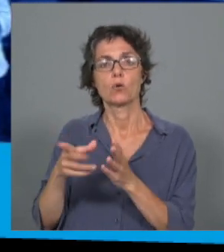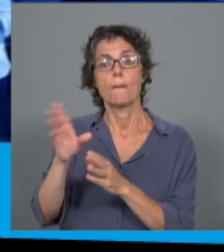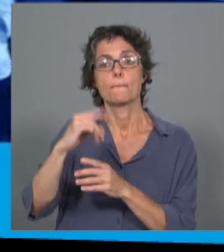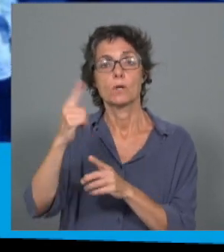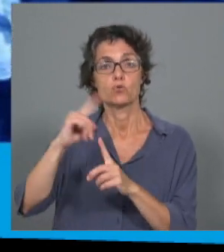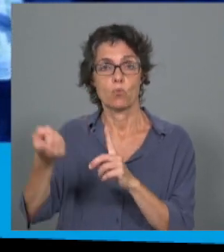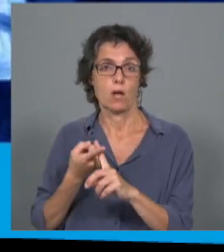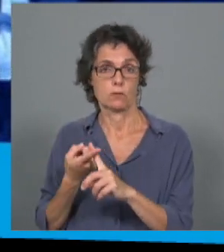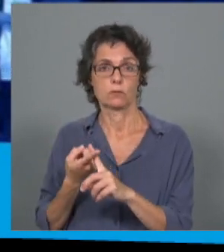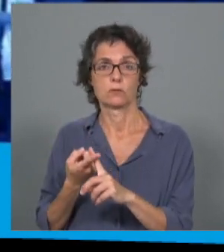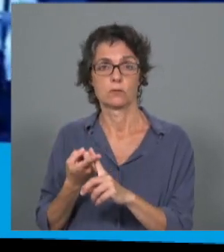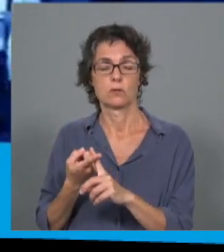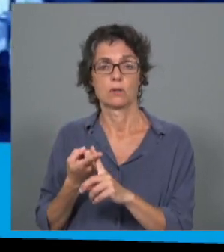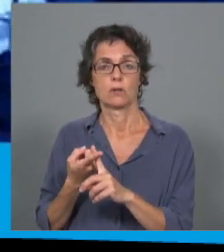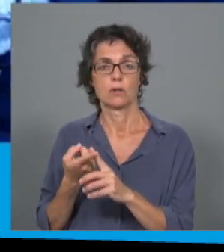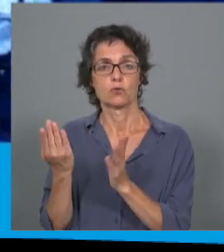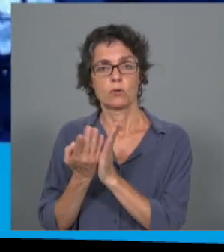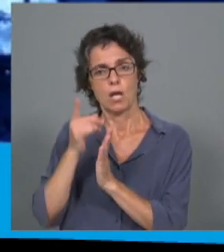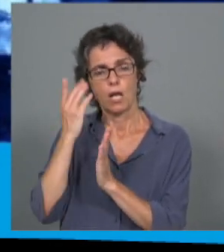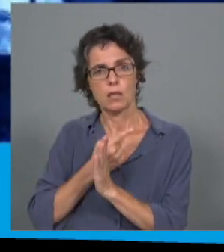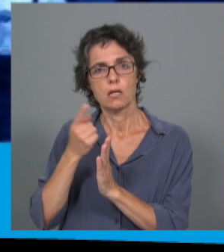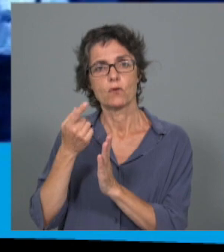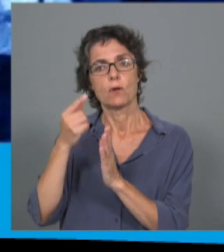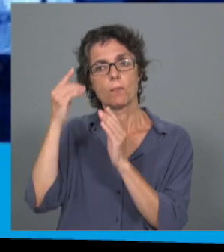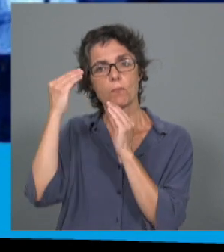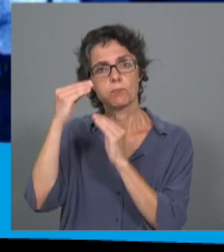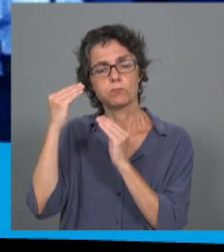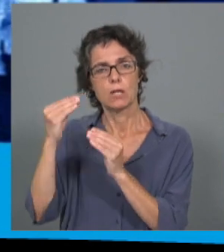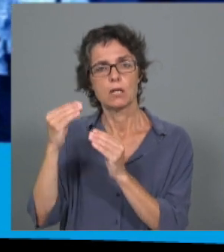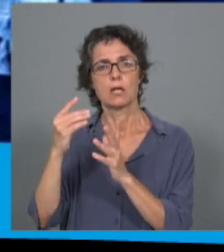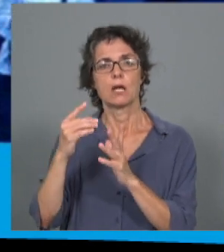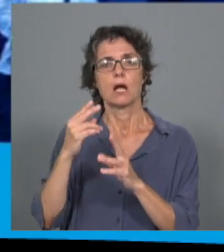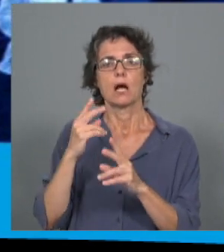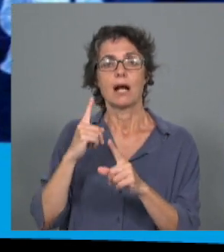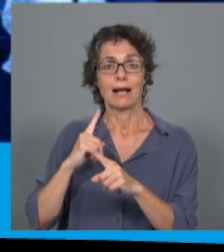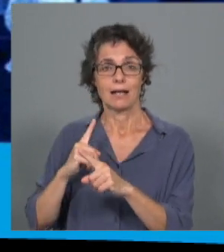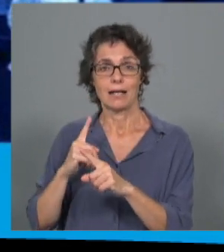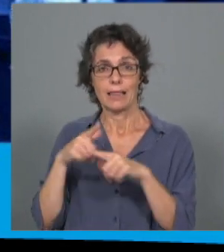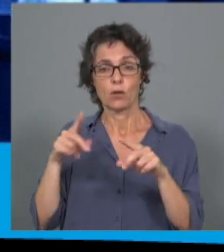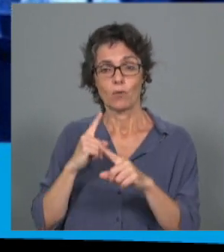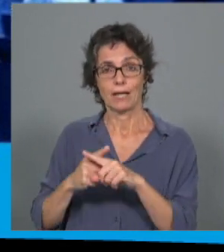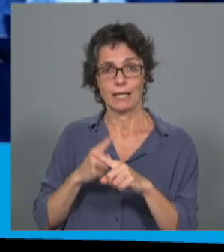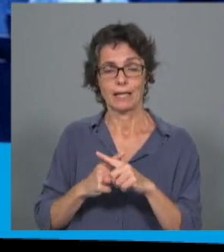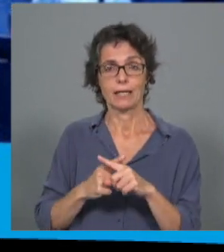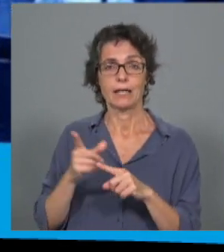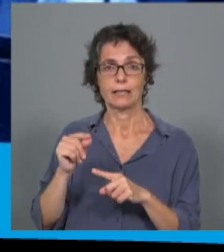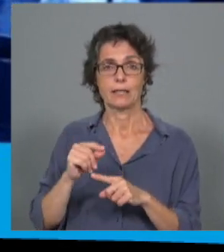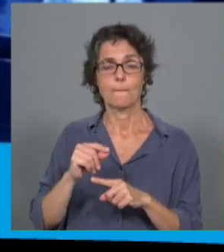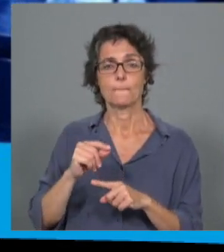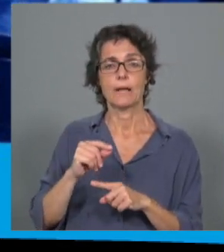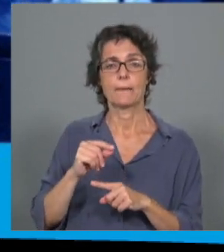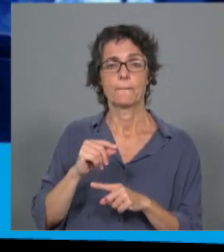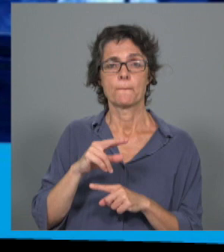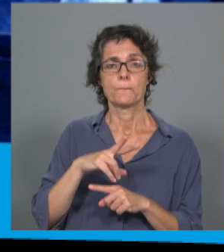propedêutico ligado ao ensino das línguas, grego e hebraico. No entanto, é um